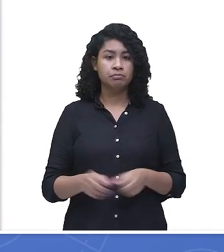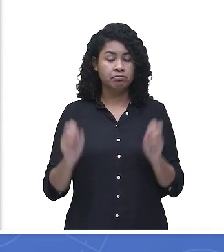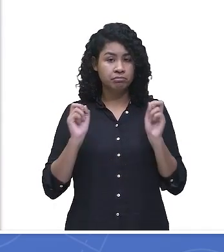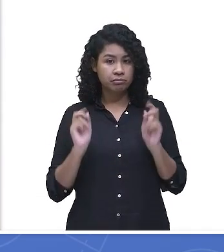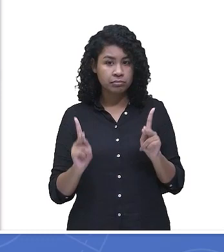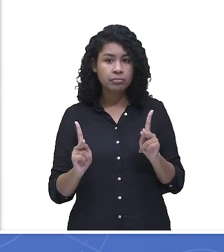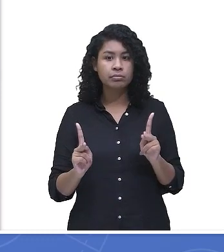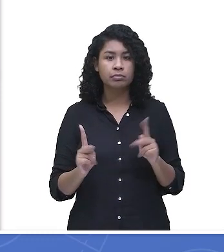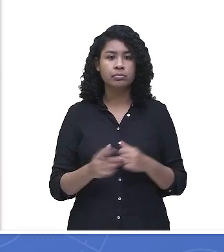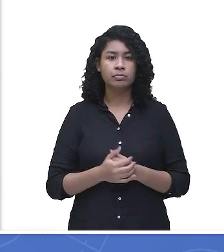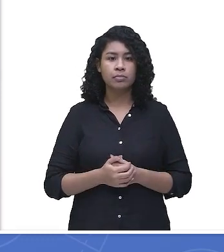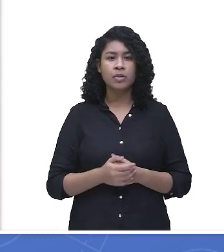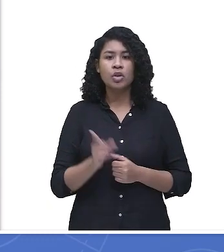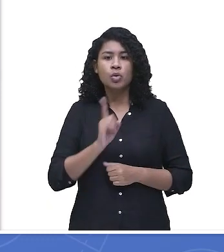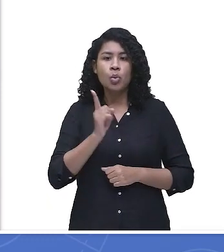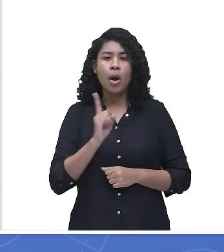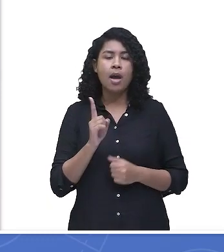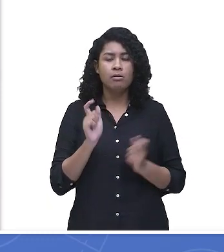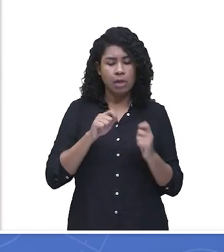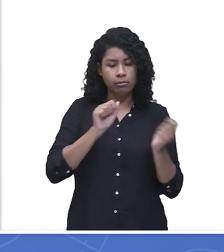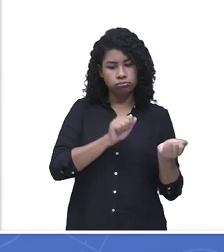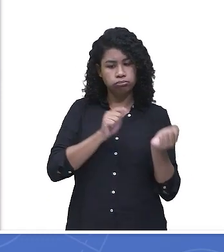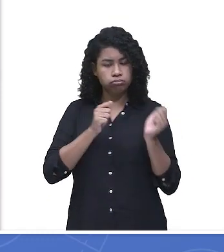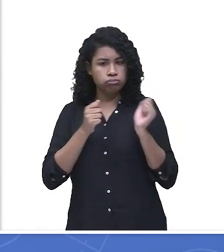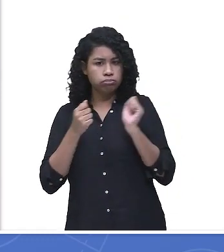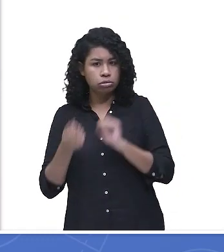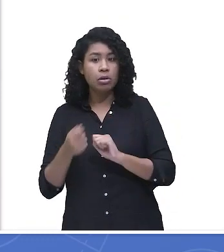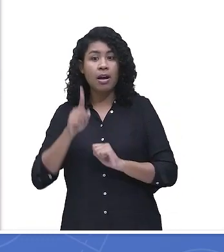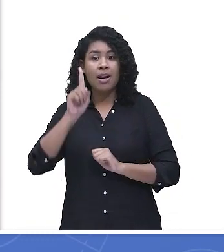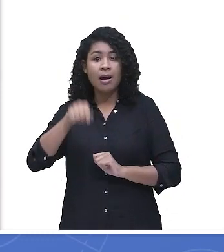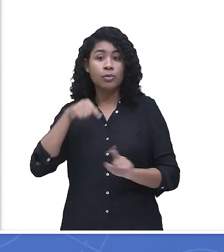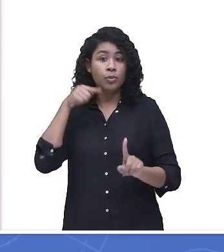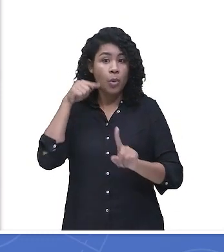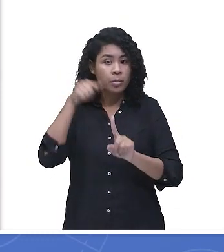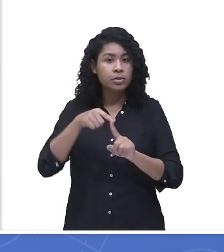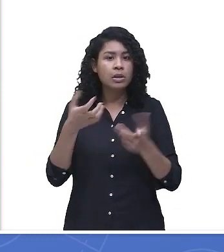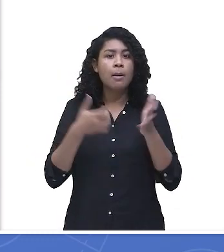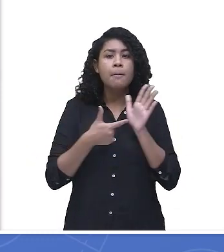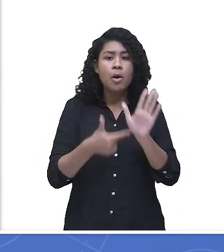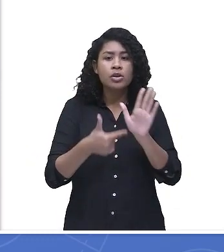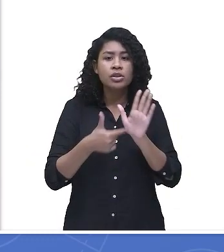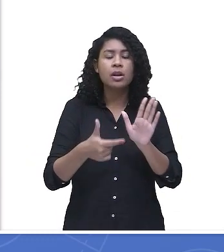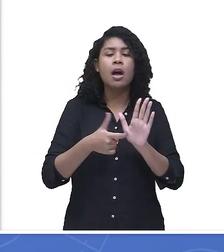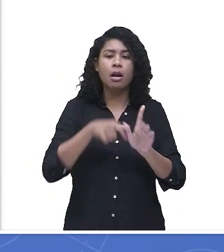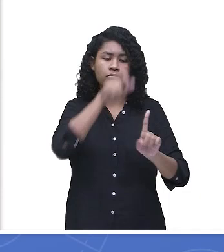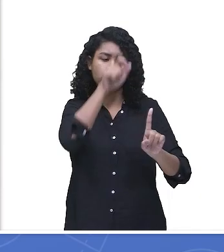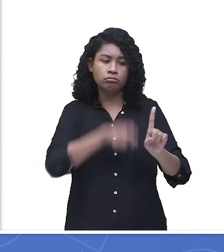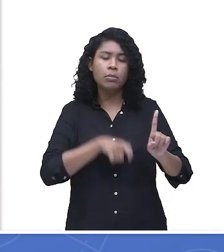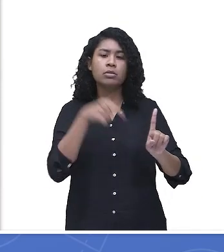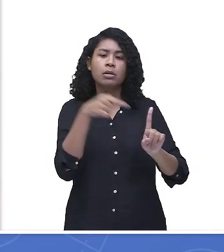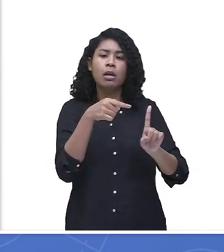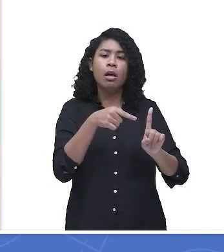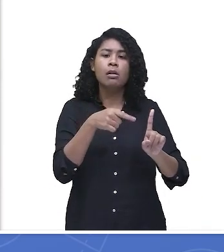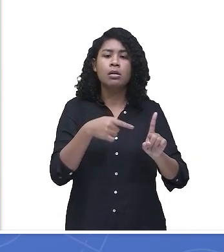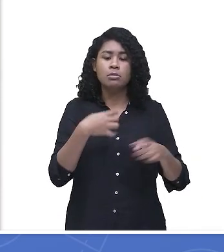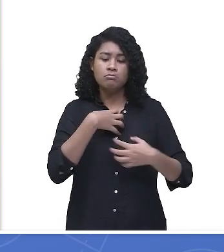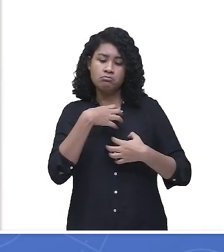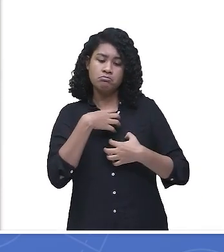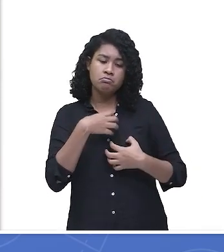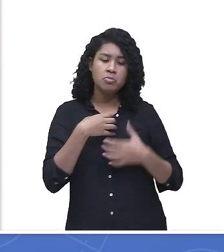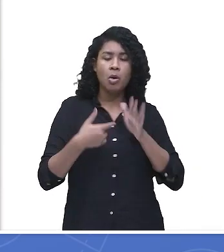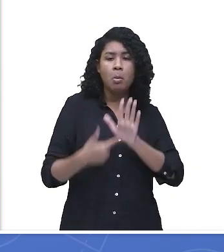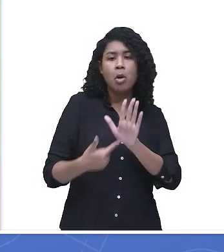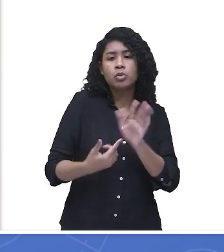é feita de maneira aleatória, é porque tem a intenção de mostrar como determinado personagem se expressa, de aproximar o texto mais